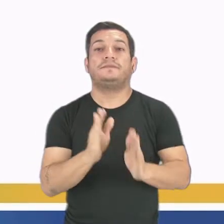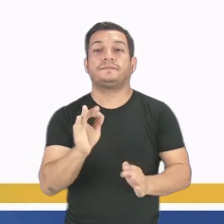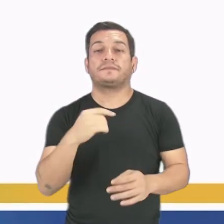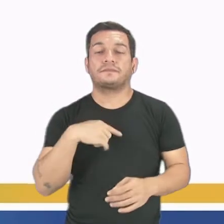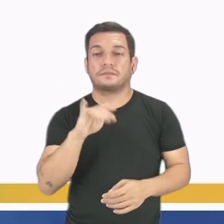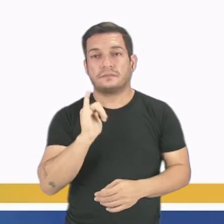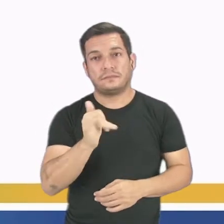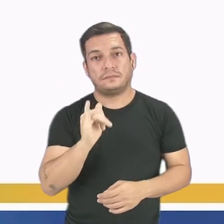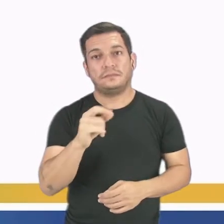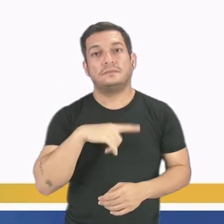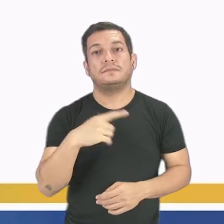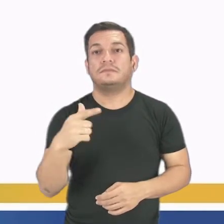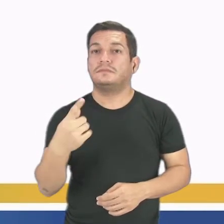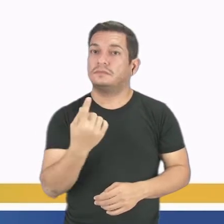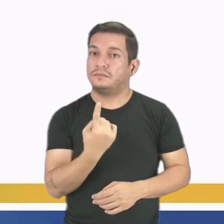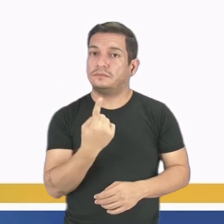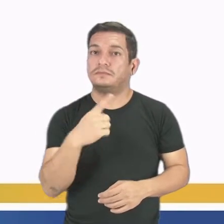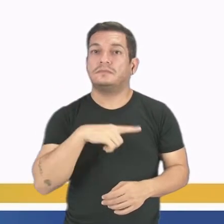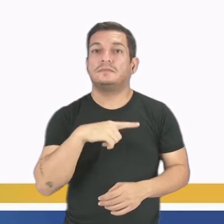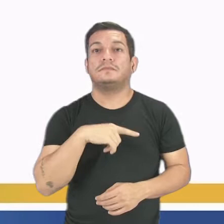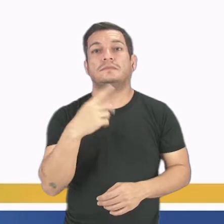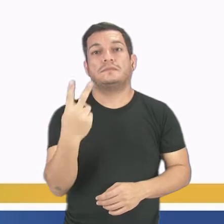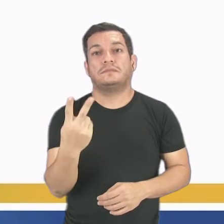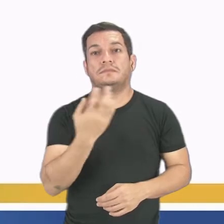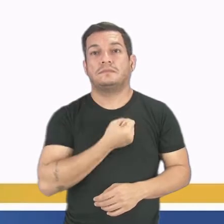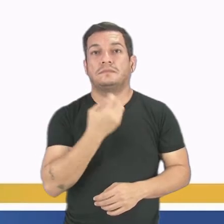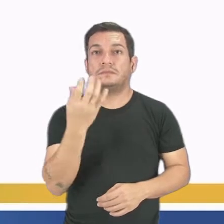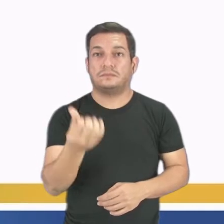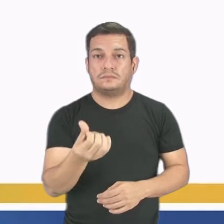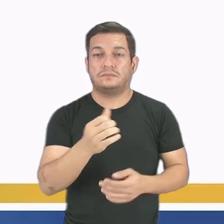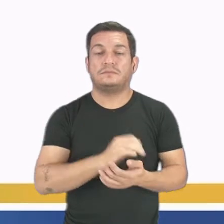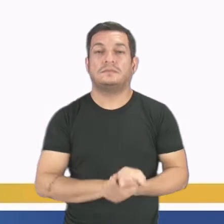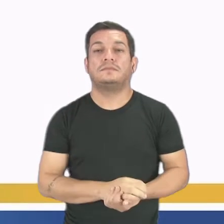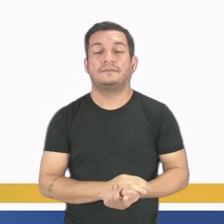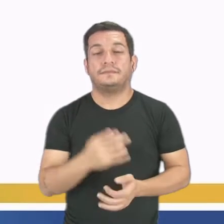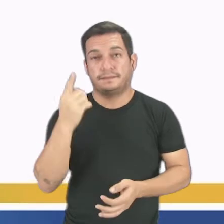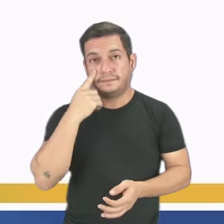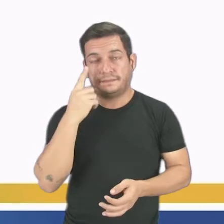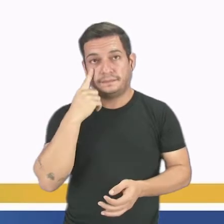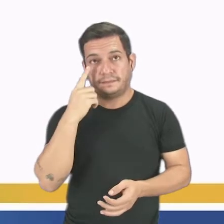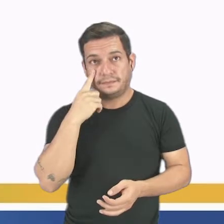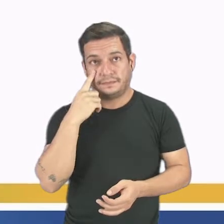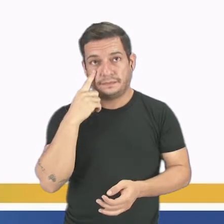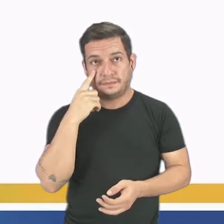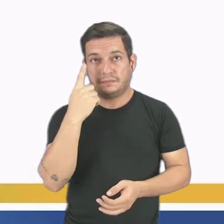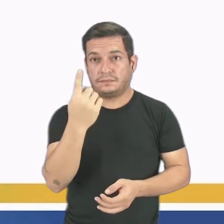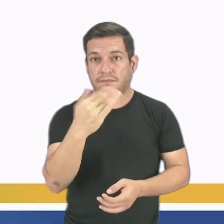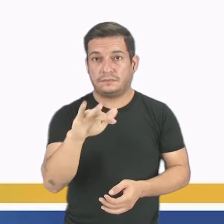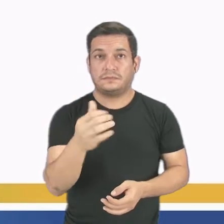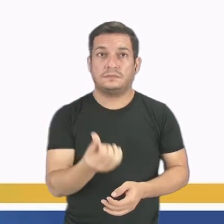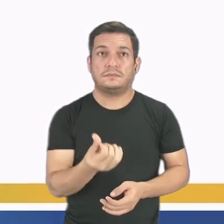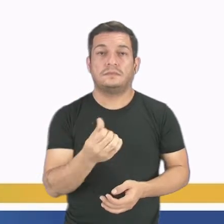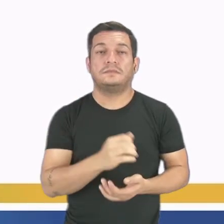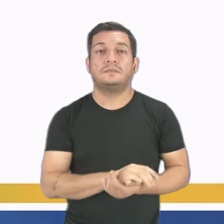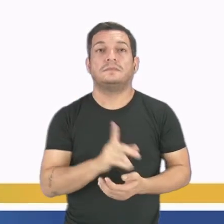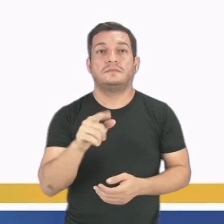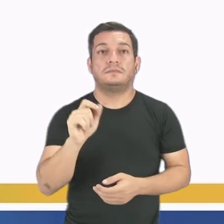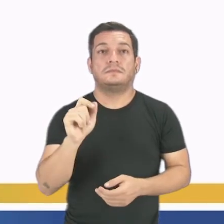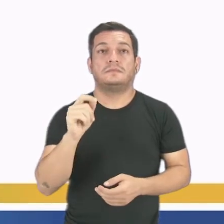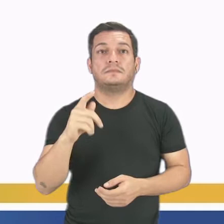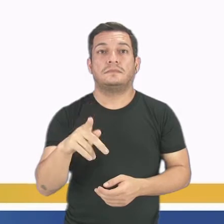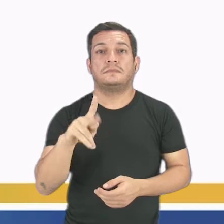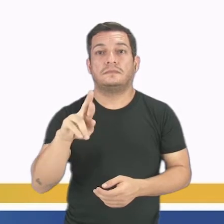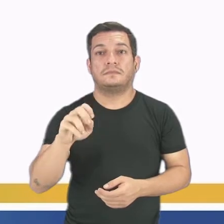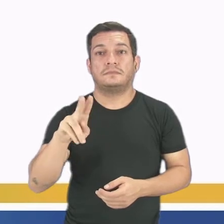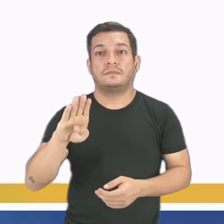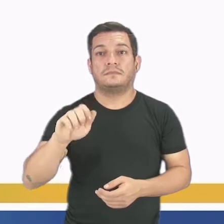gente comentou, que não tem 1 e tem 2 números 6. Então veja, eu tenho aí 1/6. Essa é a probabilidade